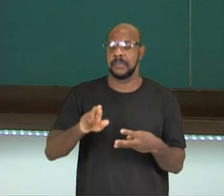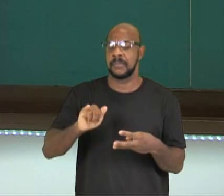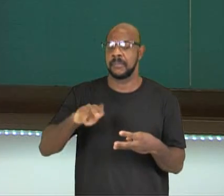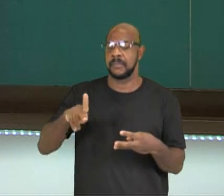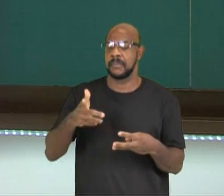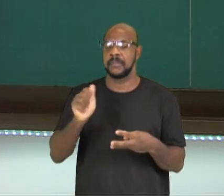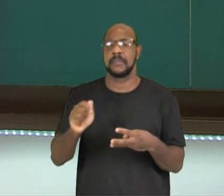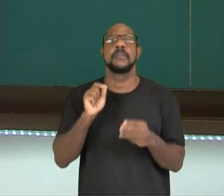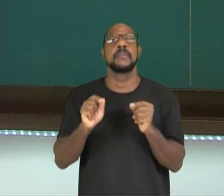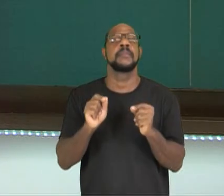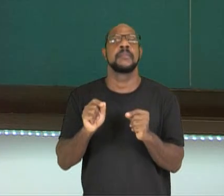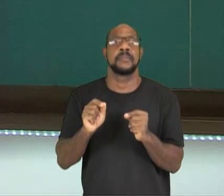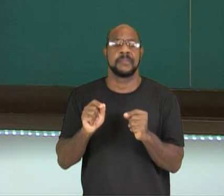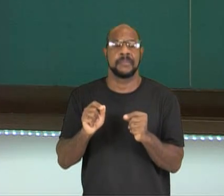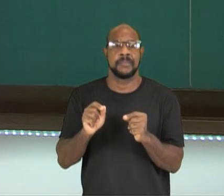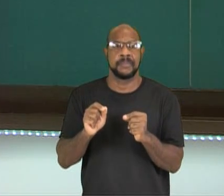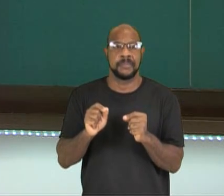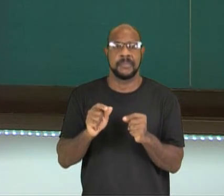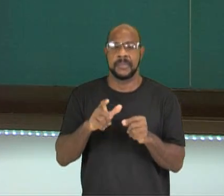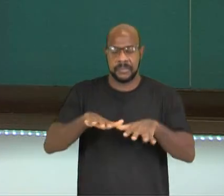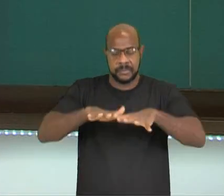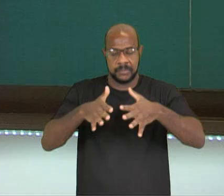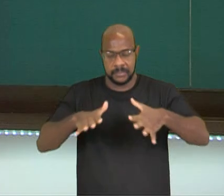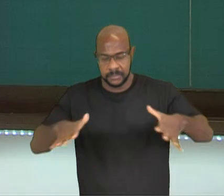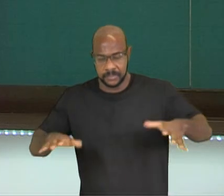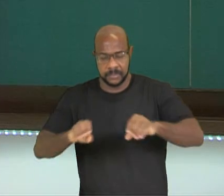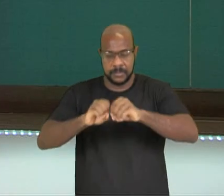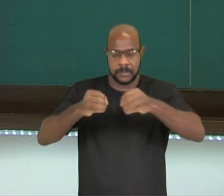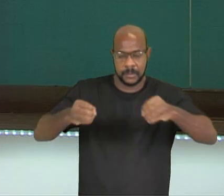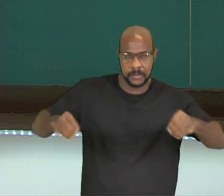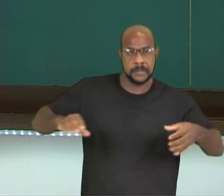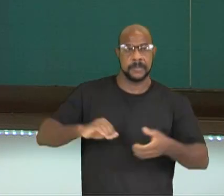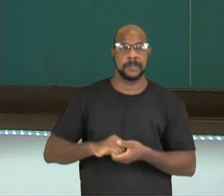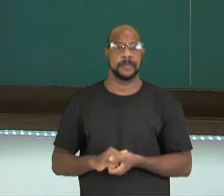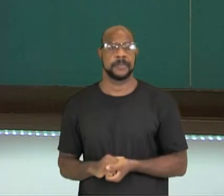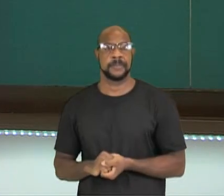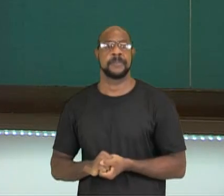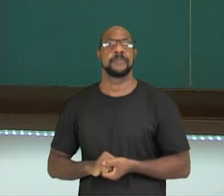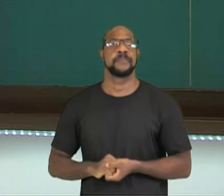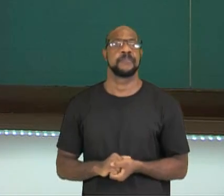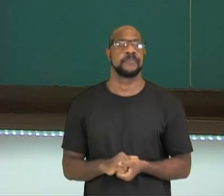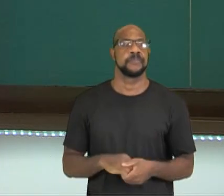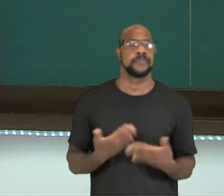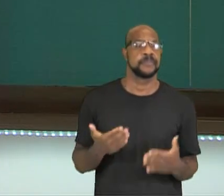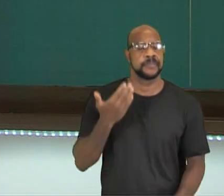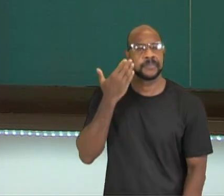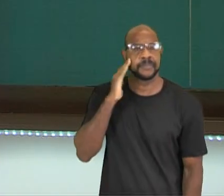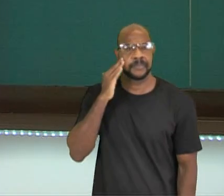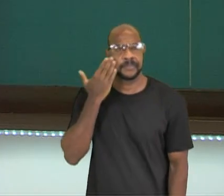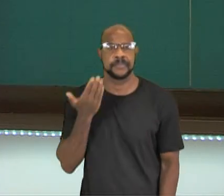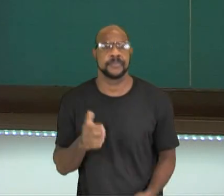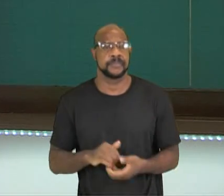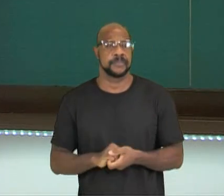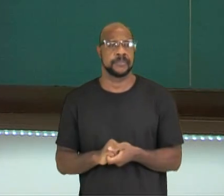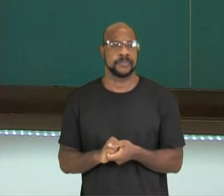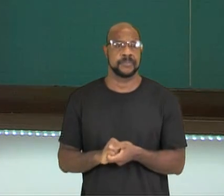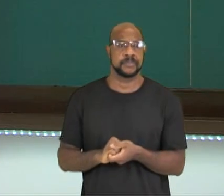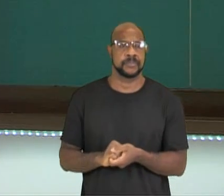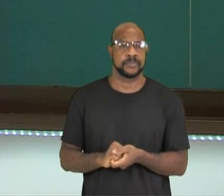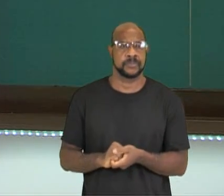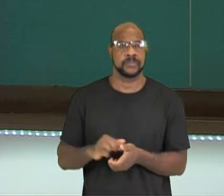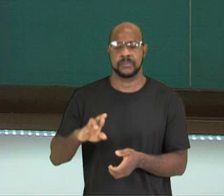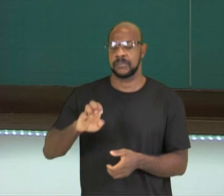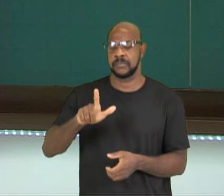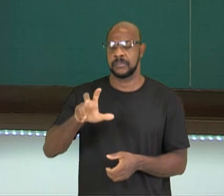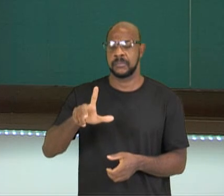está relacionado aos mares e oceanos, certo? Continuando lá então, para entender o relevo brasileiro, então nós